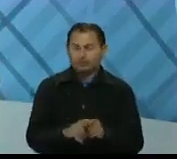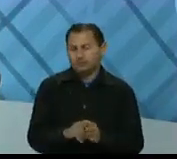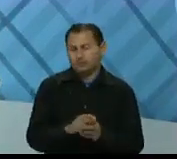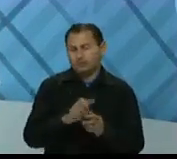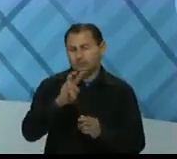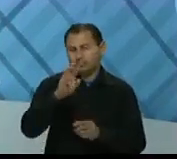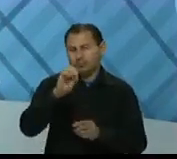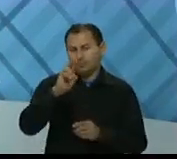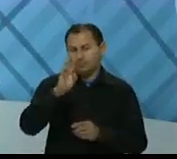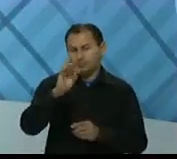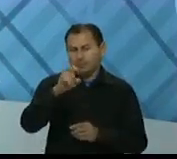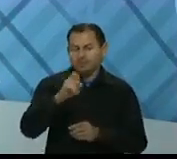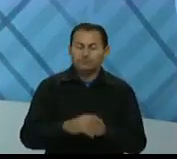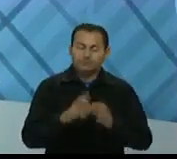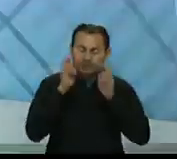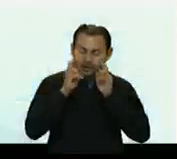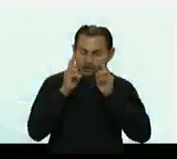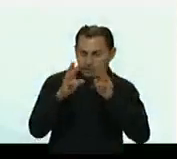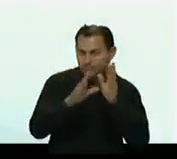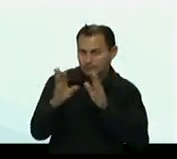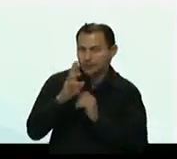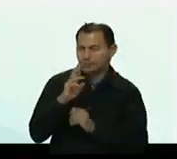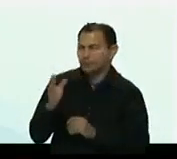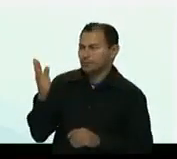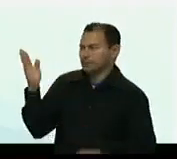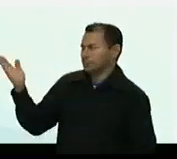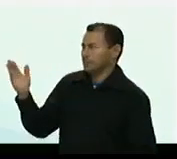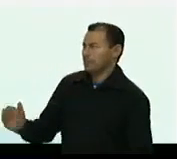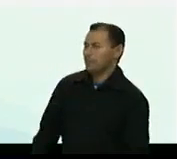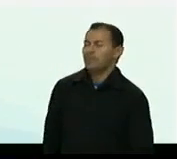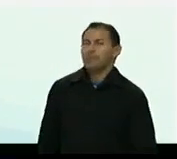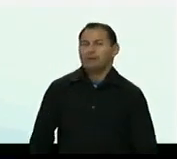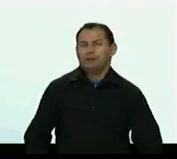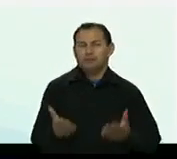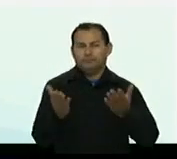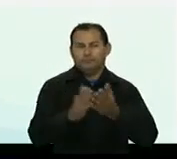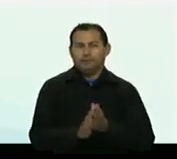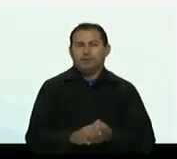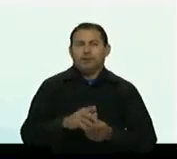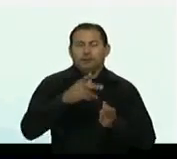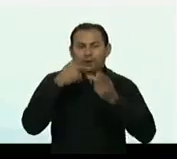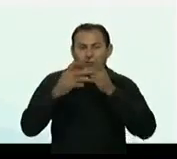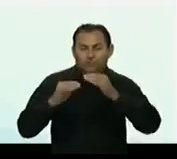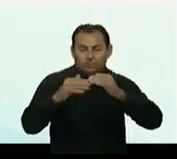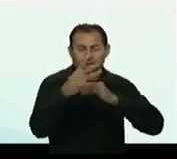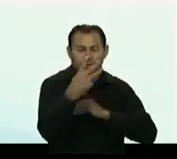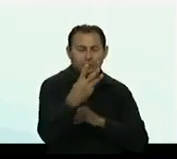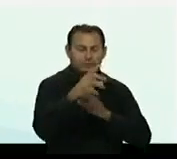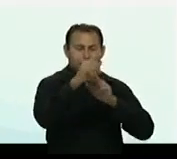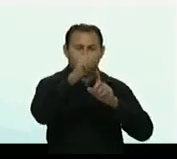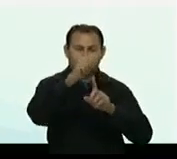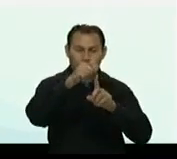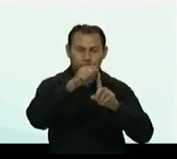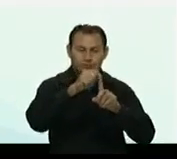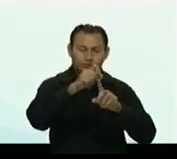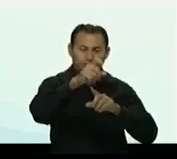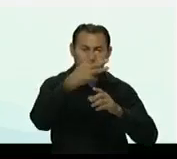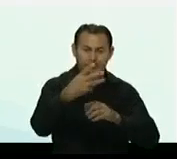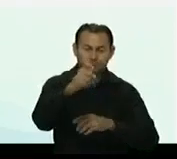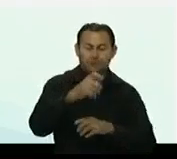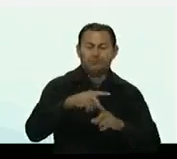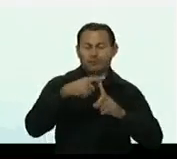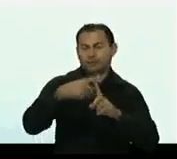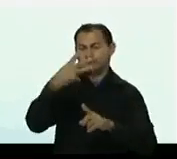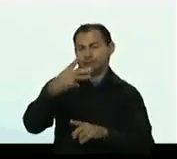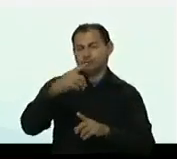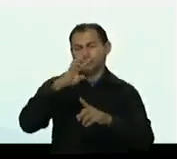aquela quilometragem. Acompanhe a resolução. Nesse caso, igualamos 3x mais 6 igual a